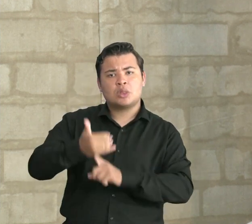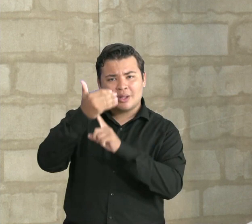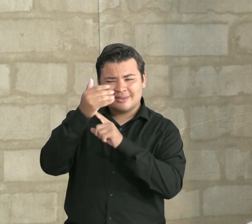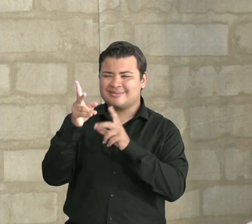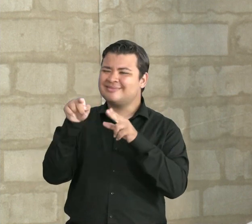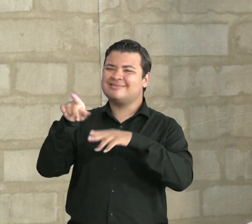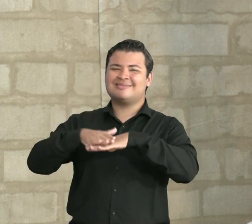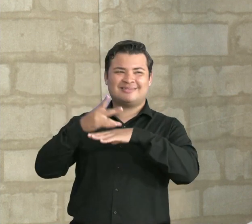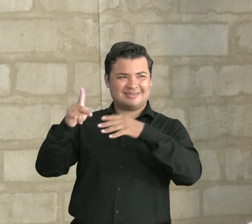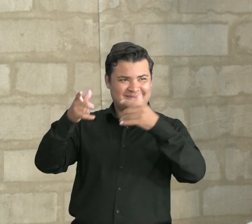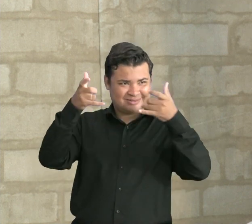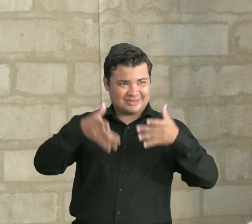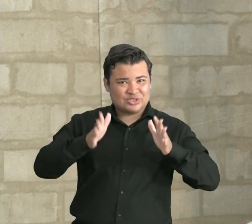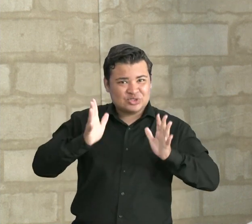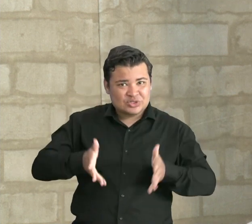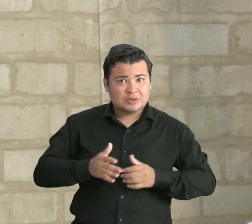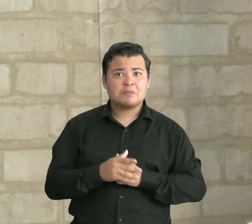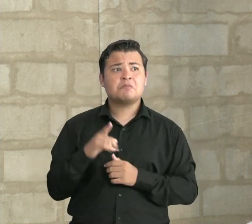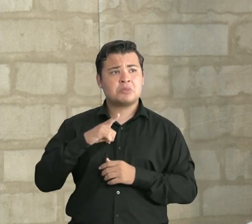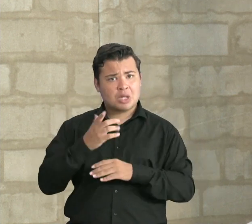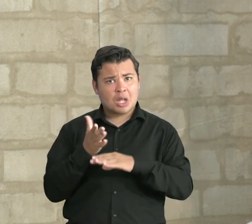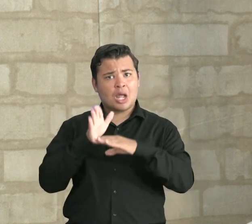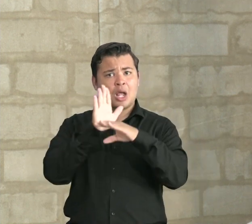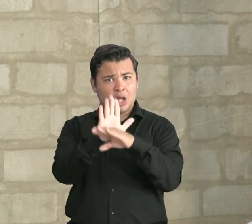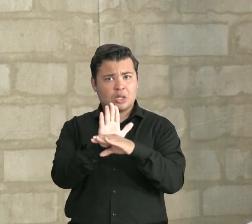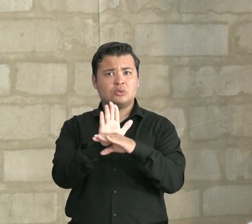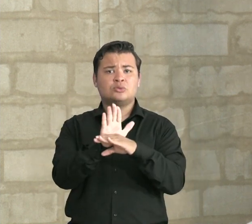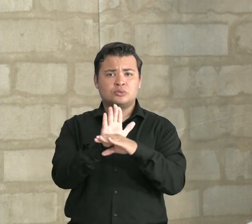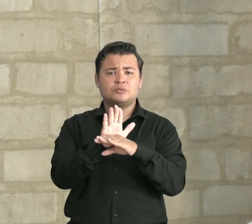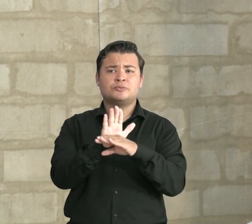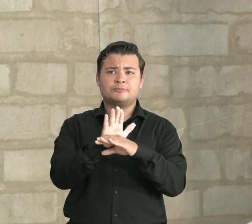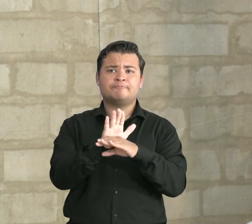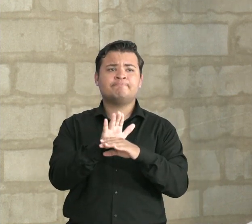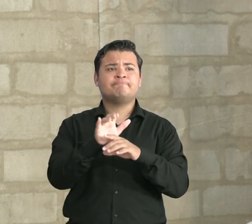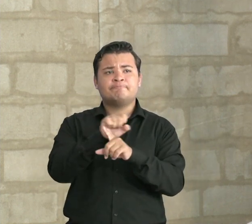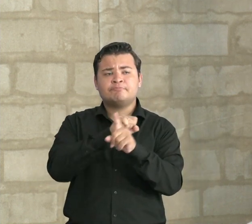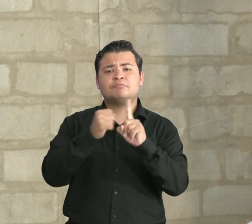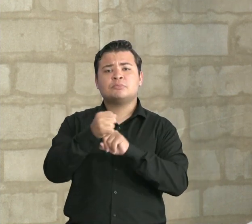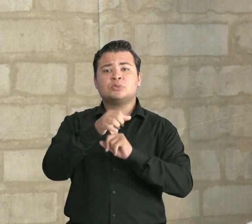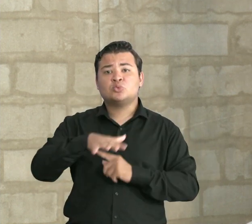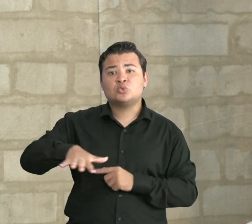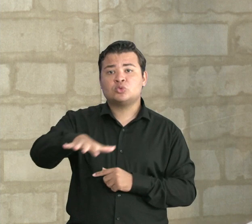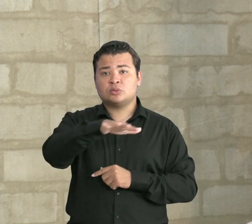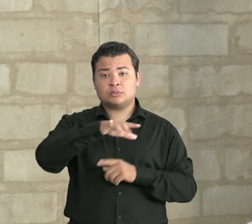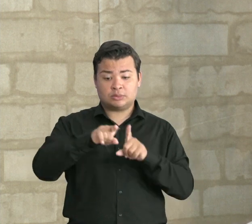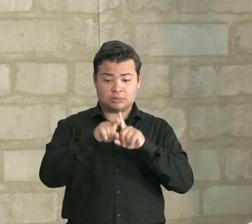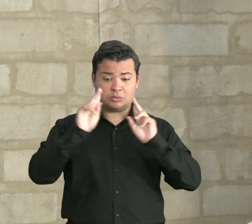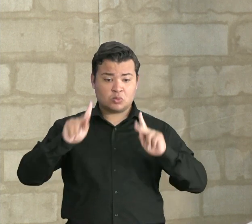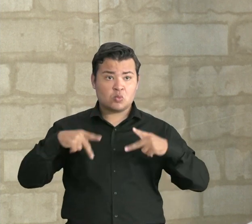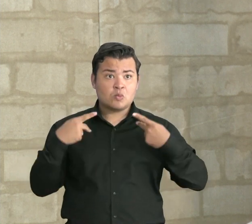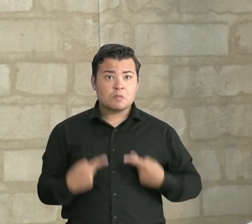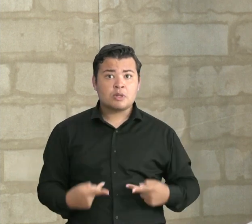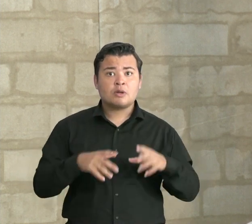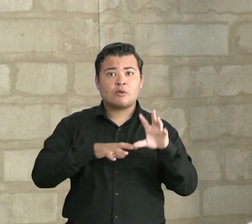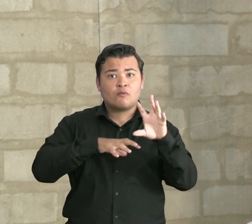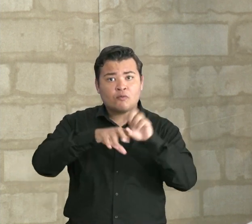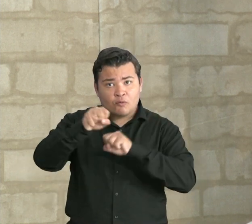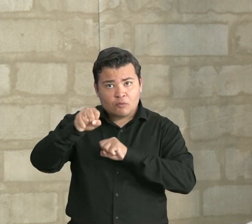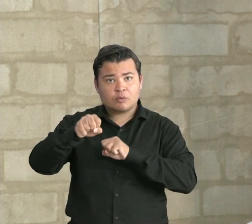você mencionou, tem a sua contribuição a dar à sociedade a formação do ser humano,